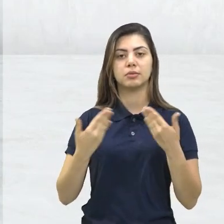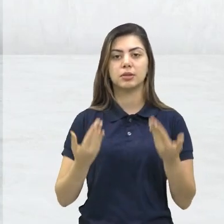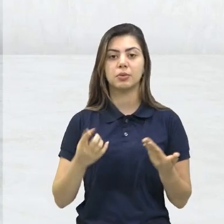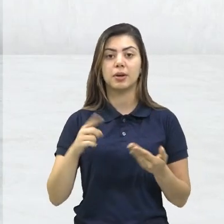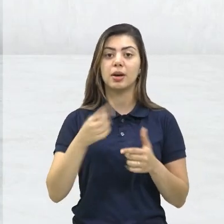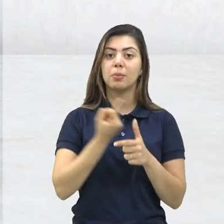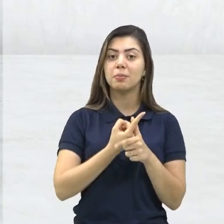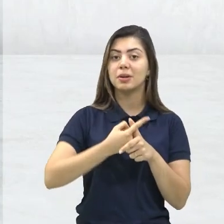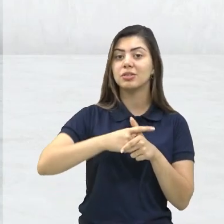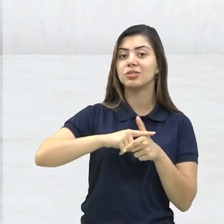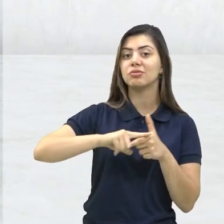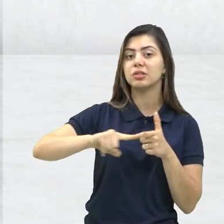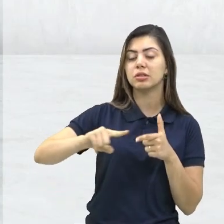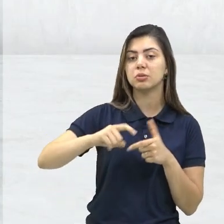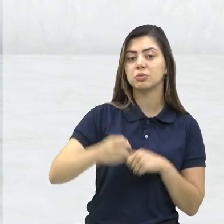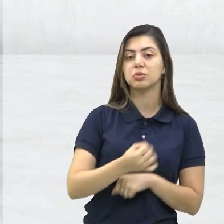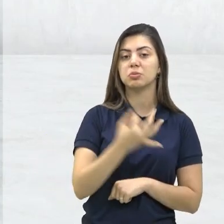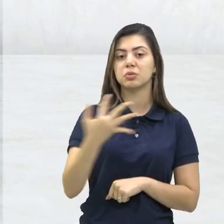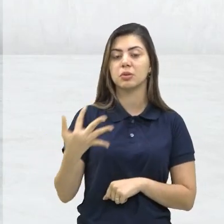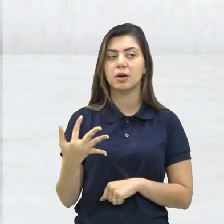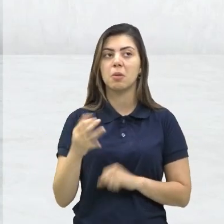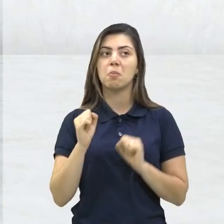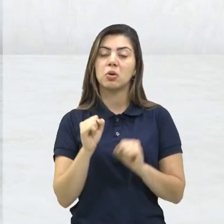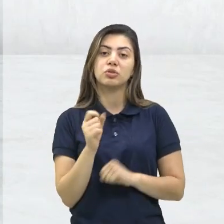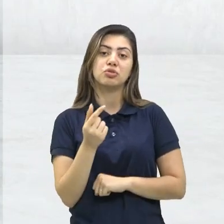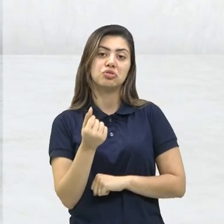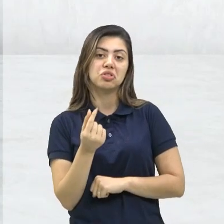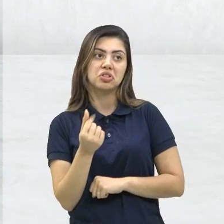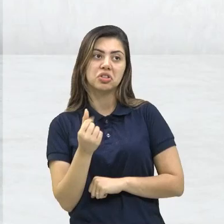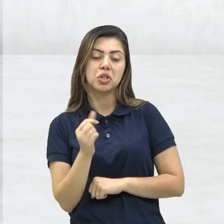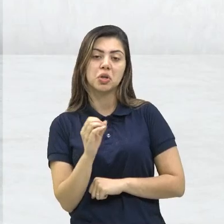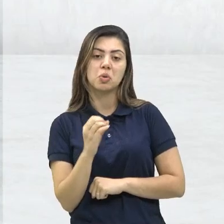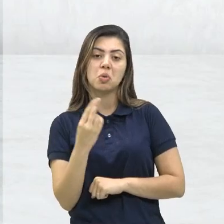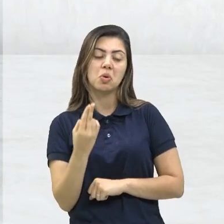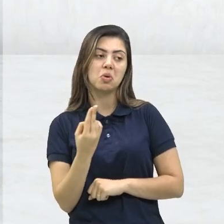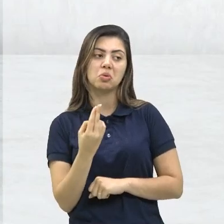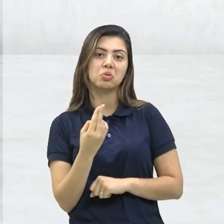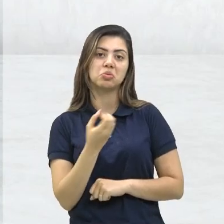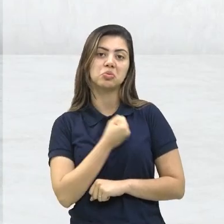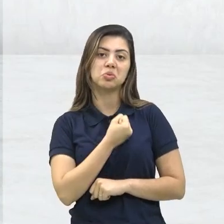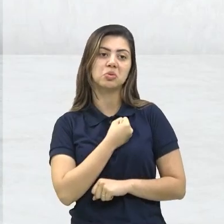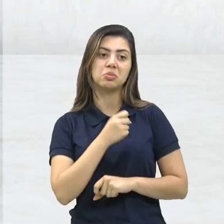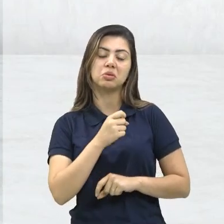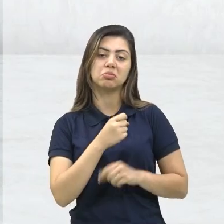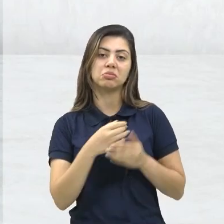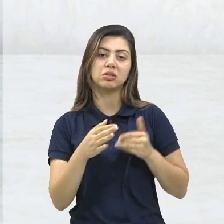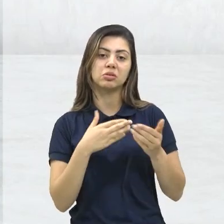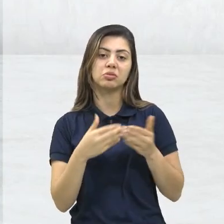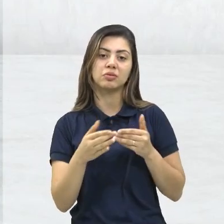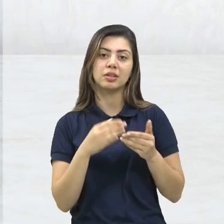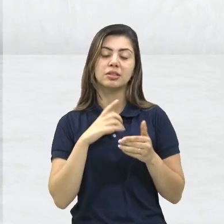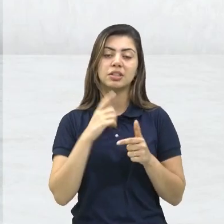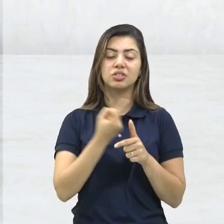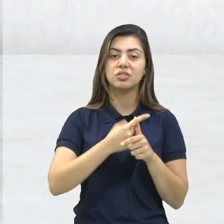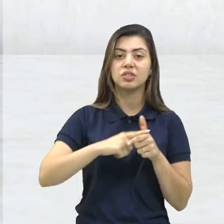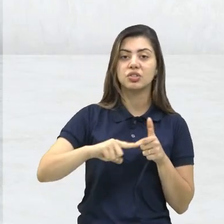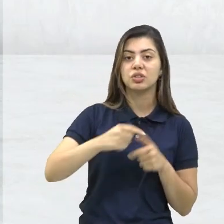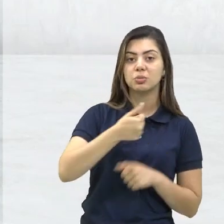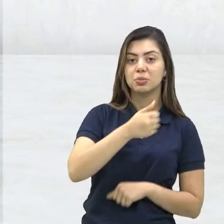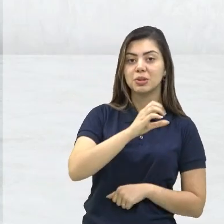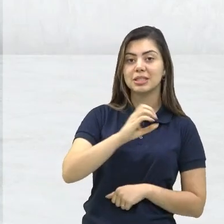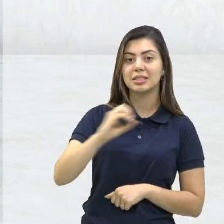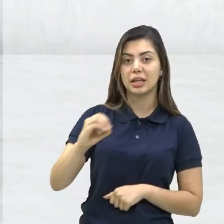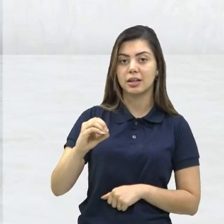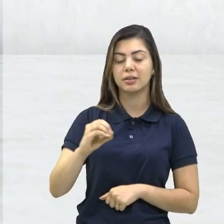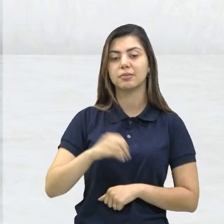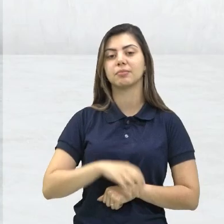quantidade que pode ser um valor em dinheiro ou um produto qualquer, que foi dividido em 100 partes iguais. Tudo